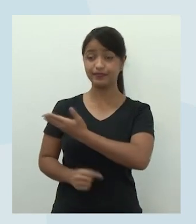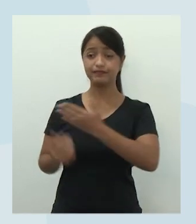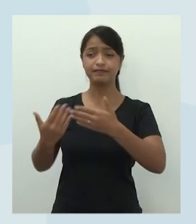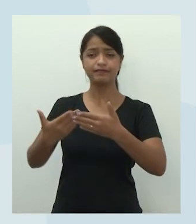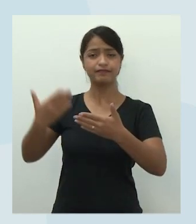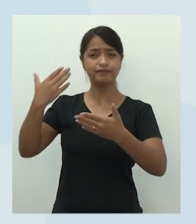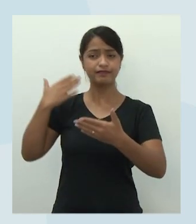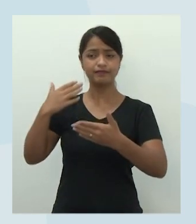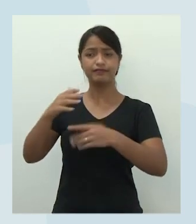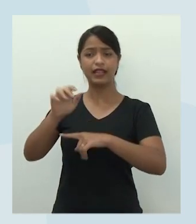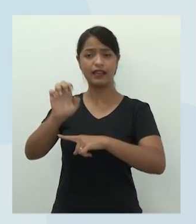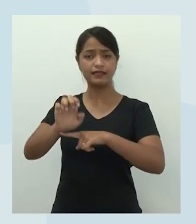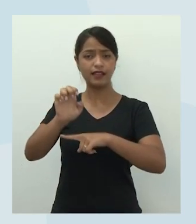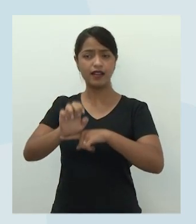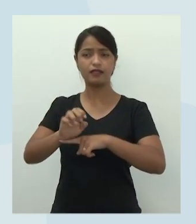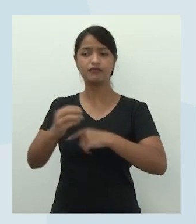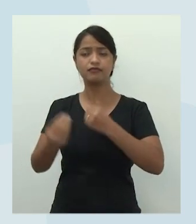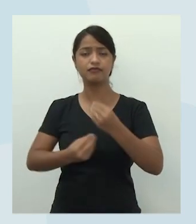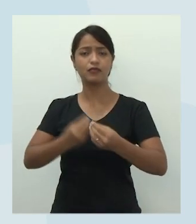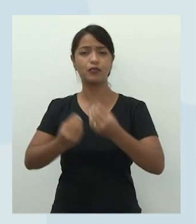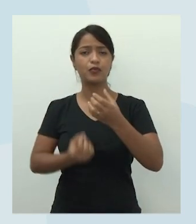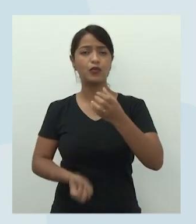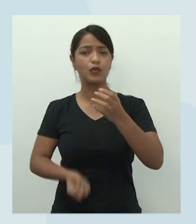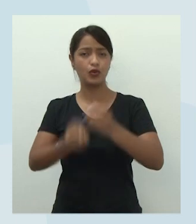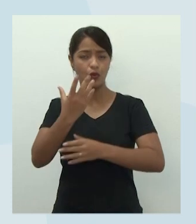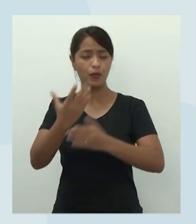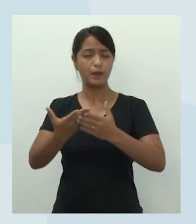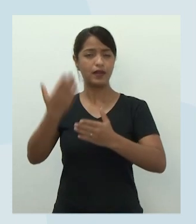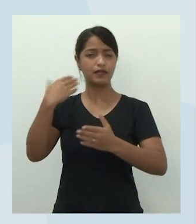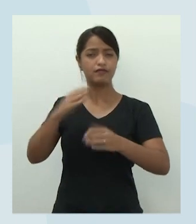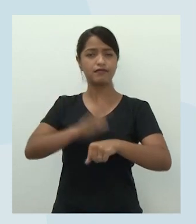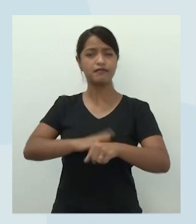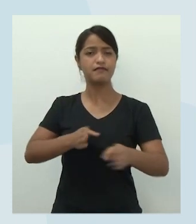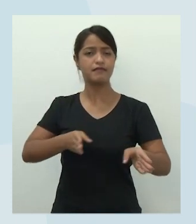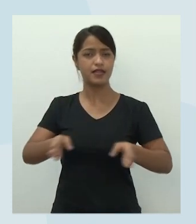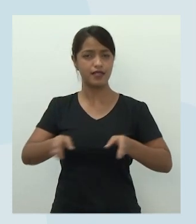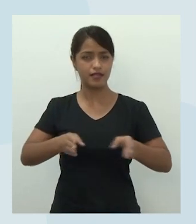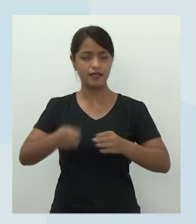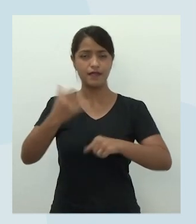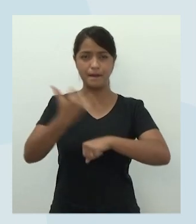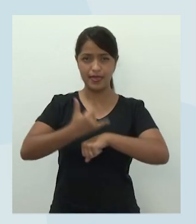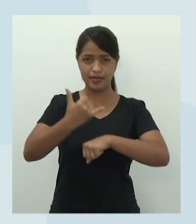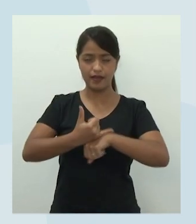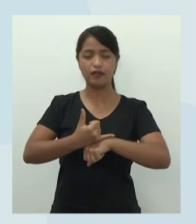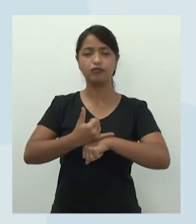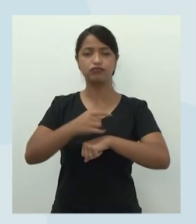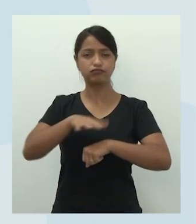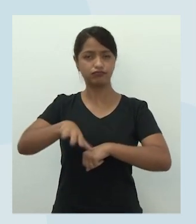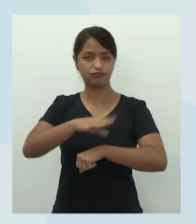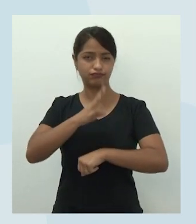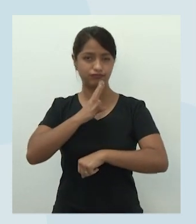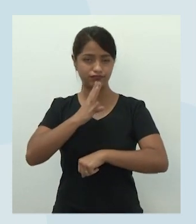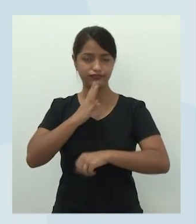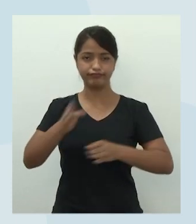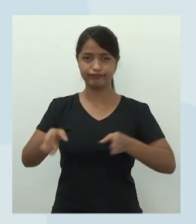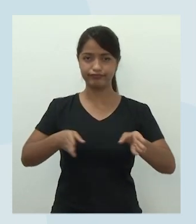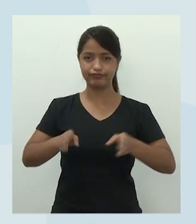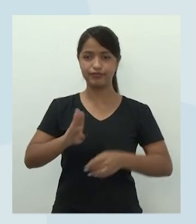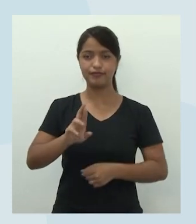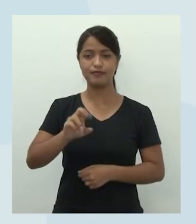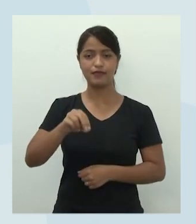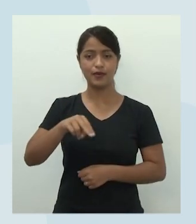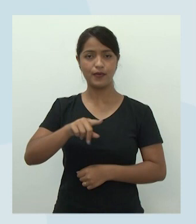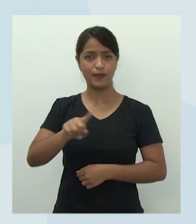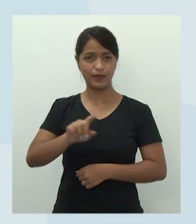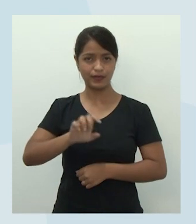dos estados durante a Idade dos Metais, também conhecida como Era do Bronze, apresentar em linhas gerais como se deu a